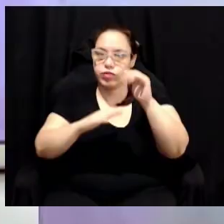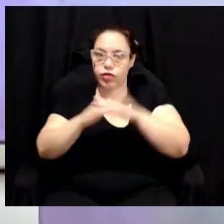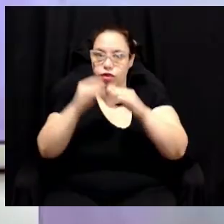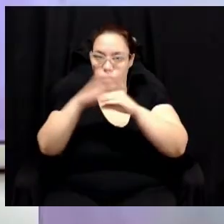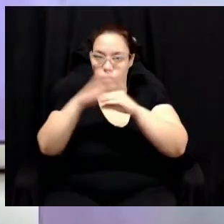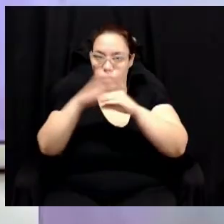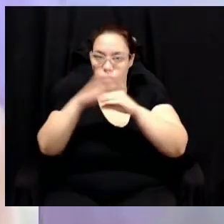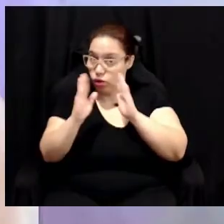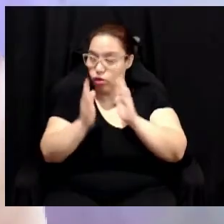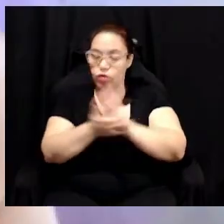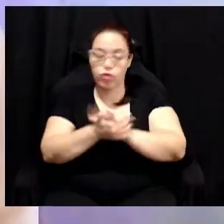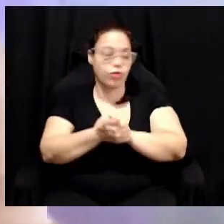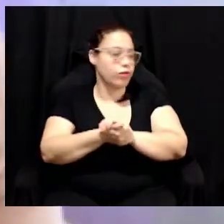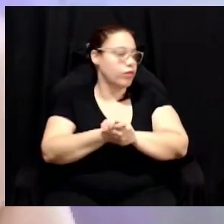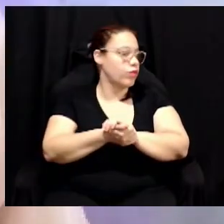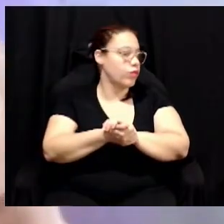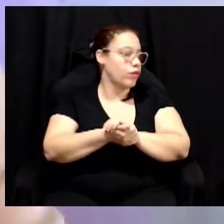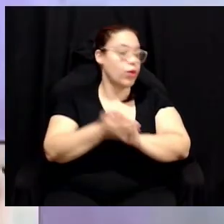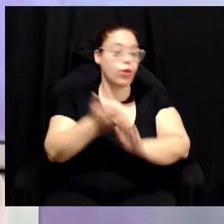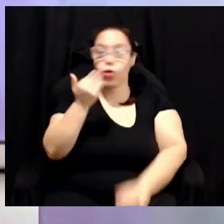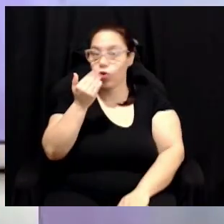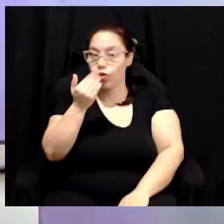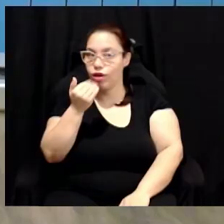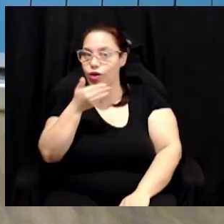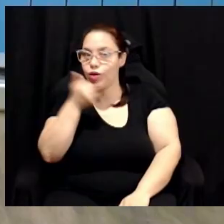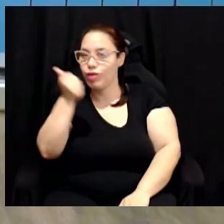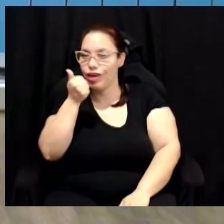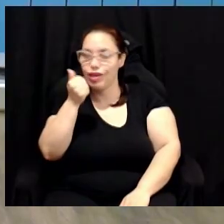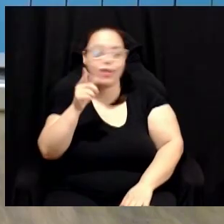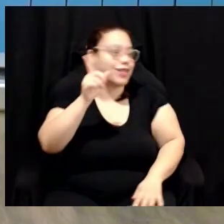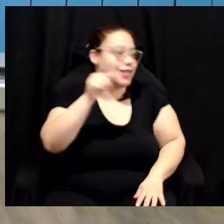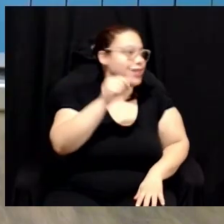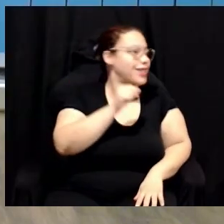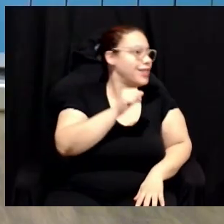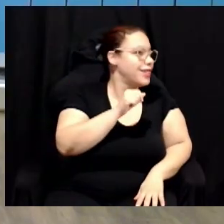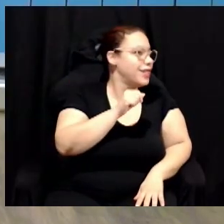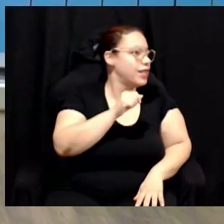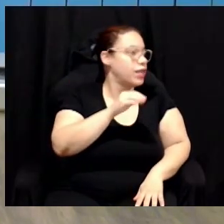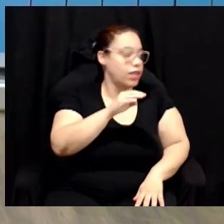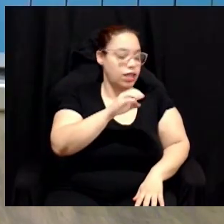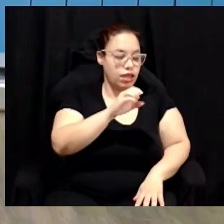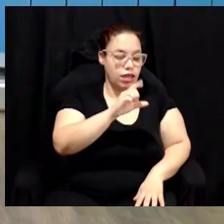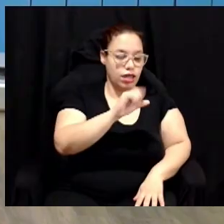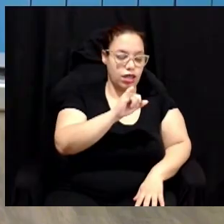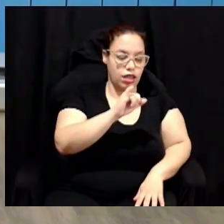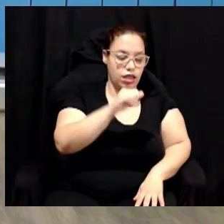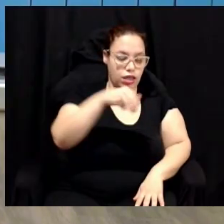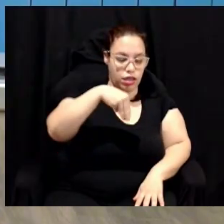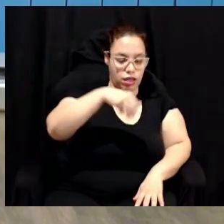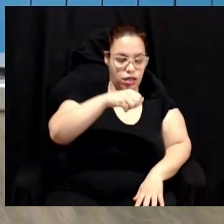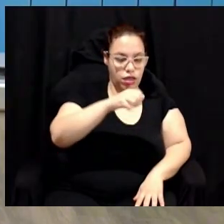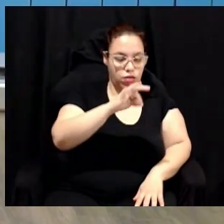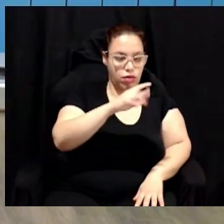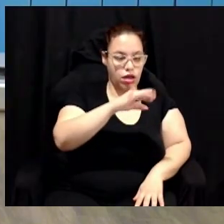curar nessa fase. Com alimentação, isso é o melhor. Exatamente. E esse climatério, ele já começa bem